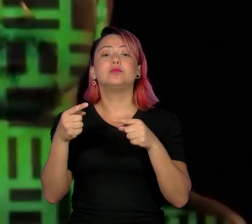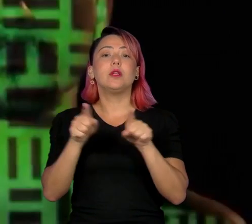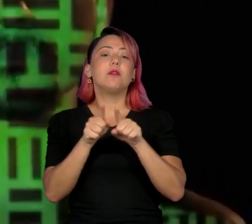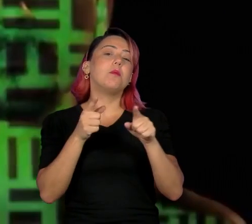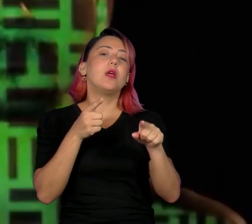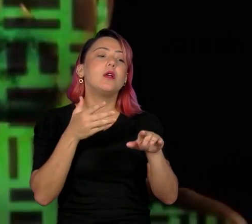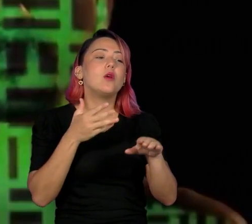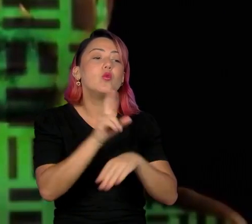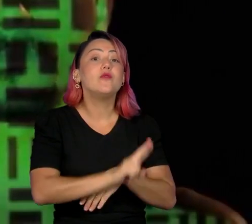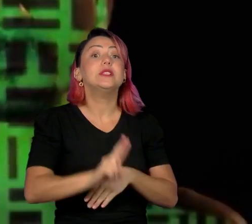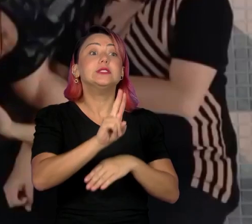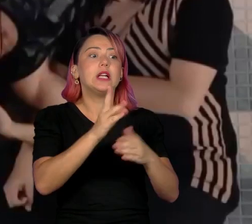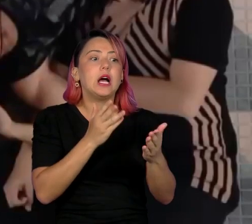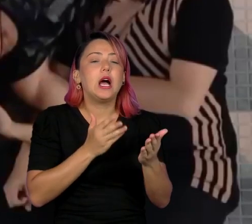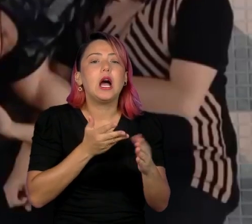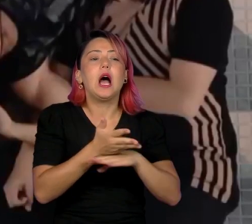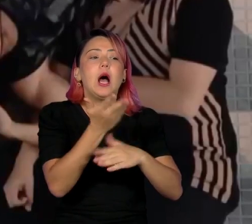Aláfia.